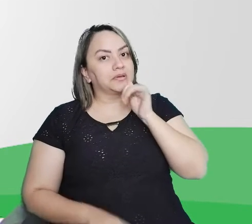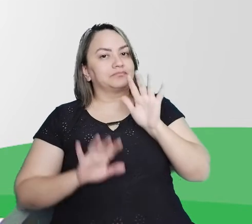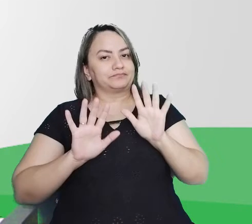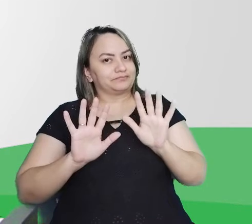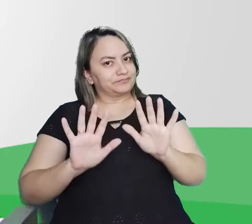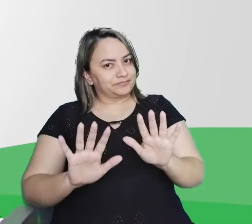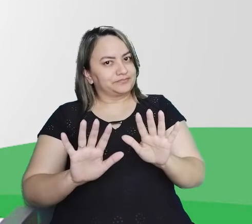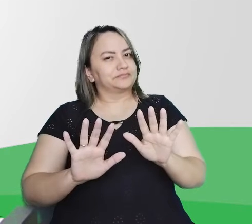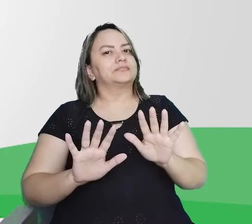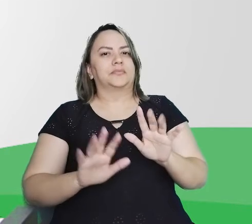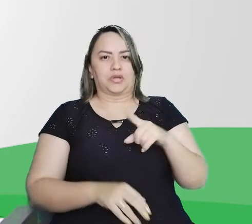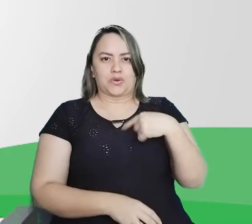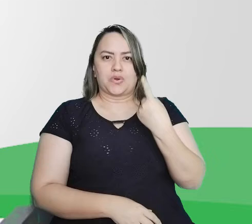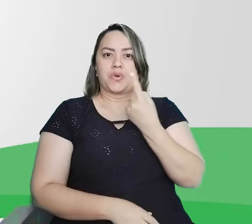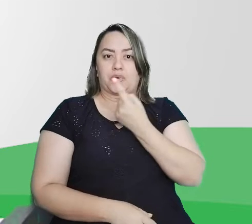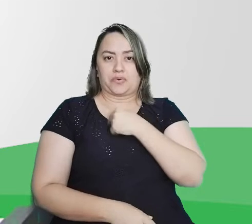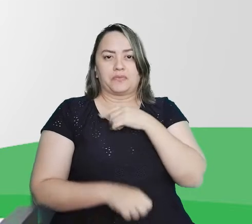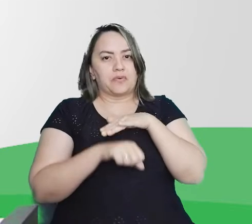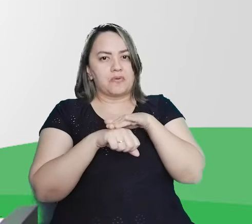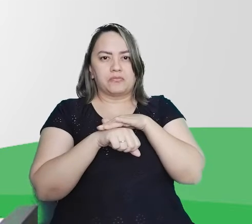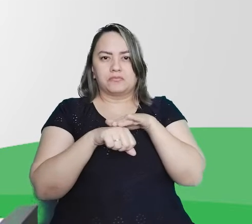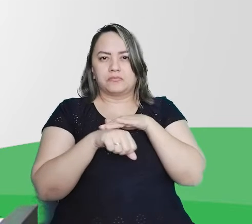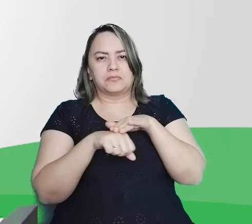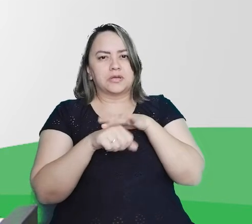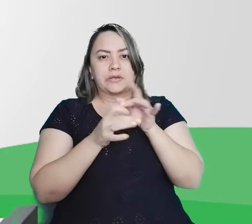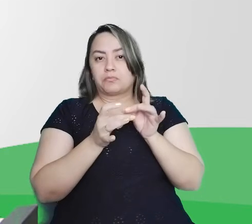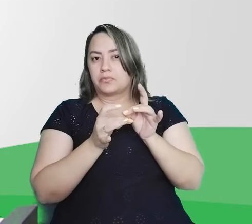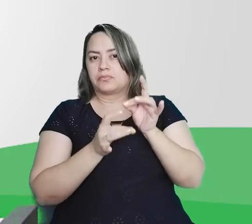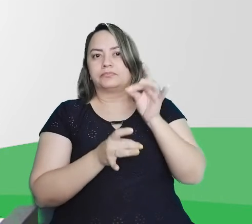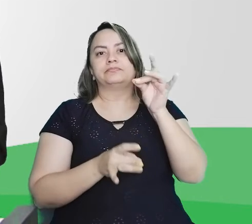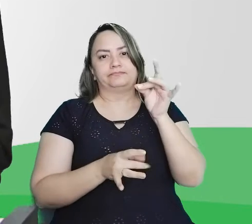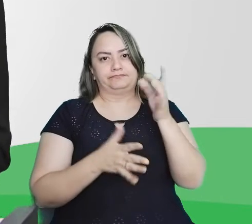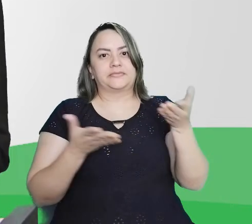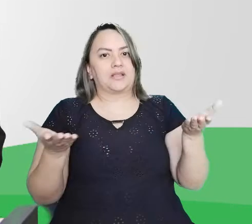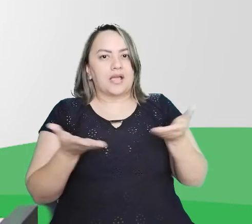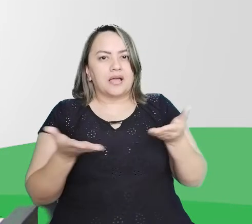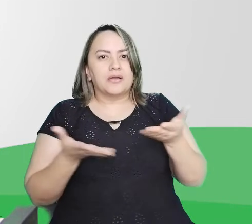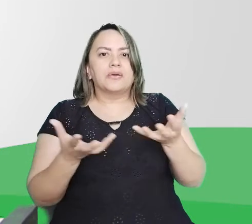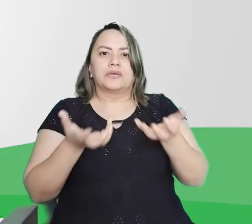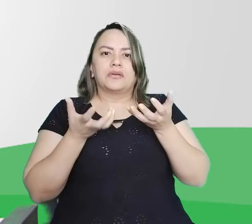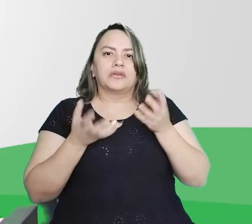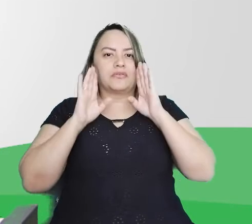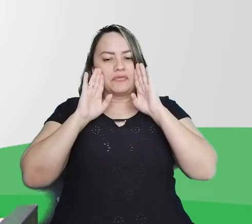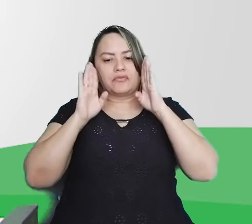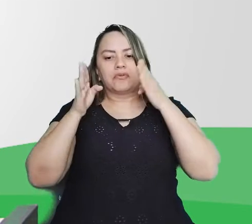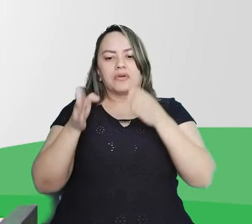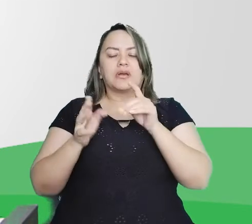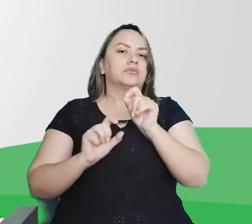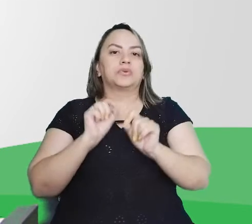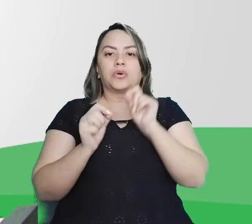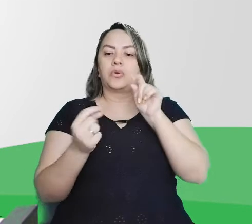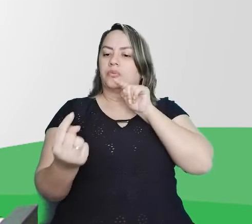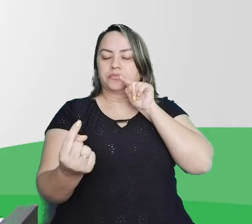que a gente vai conversar bastante disso ao longo da aula. Por enquanto, o que eu quero enfatizar é o nosso objetivo com tudo